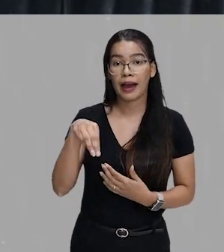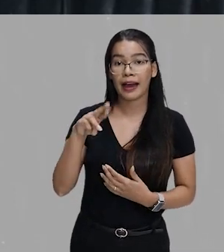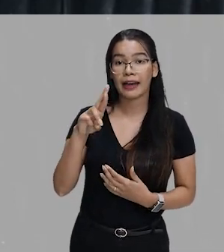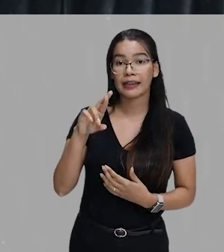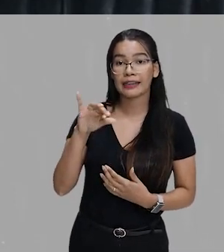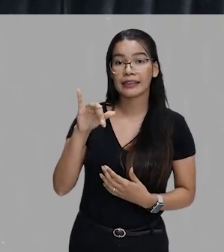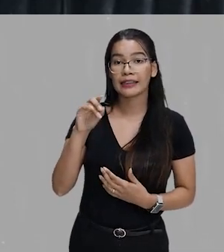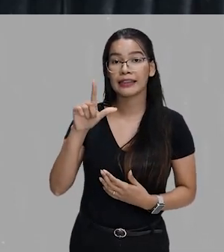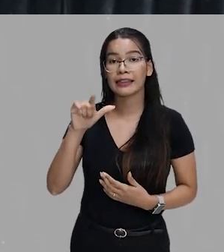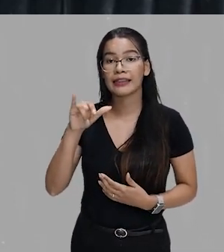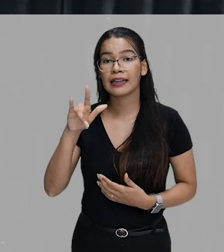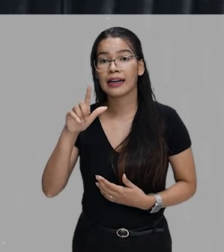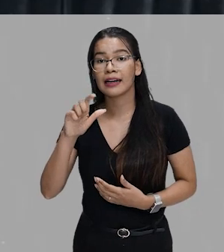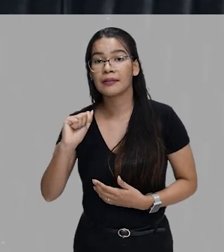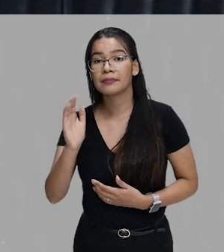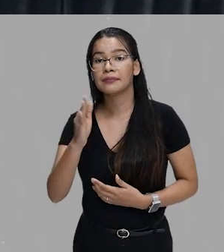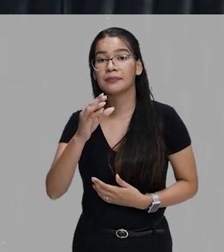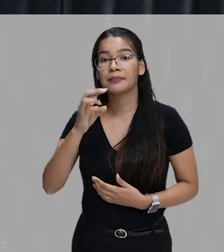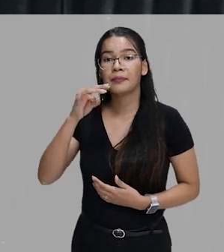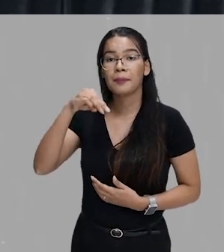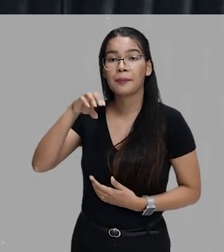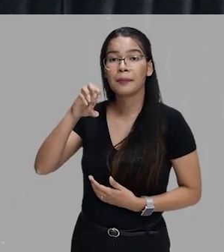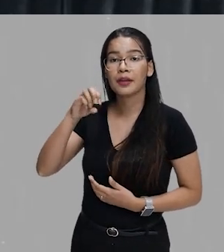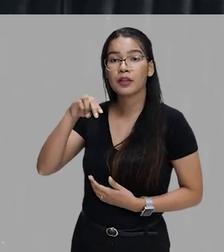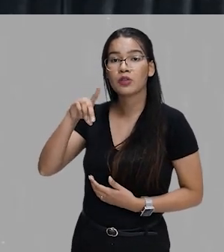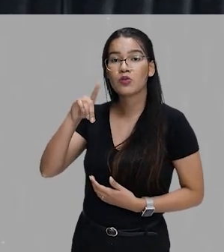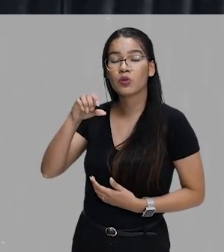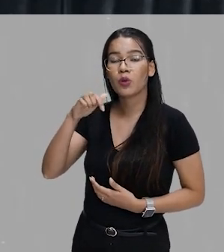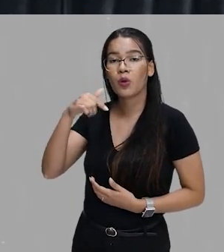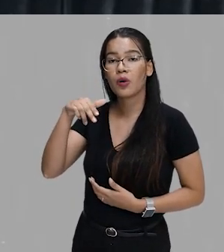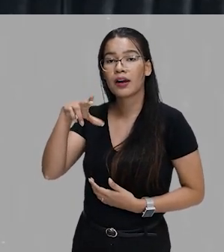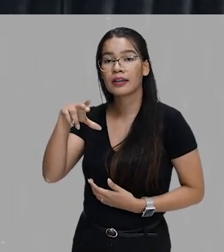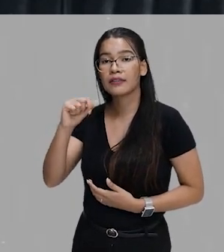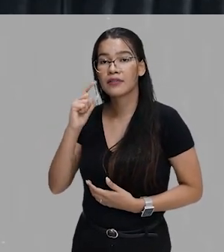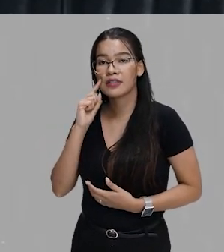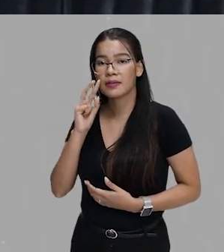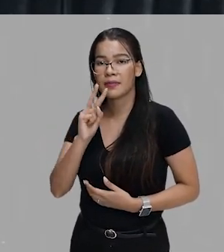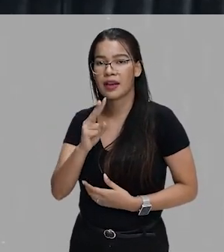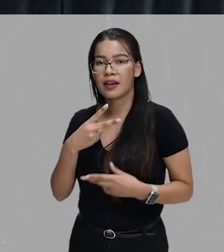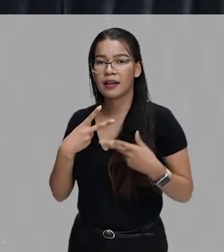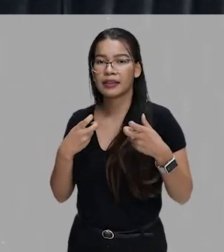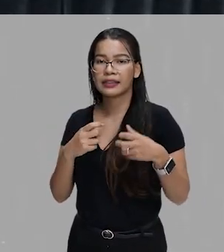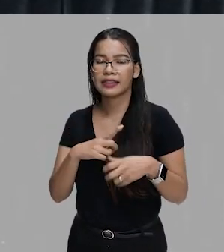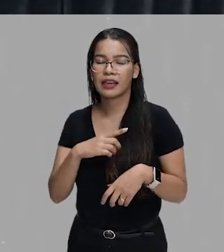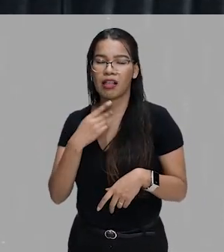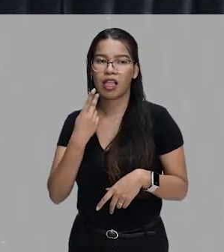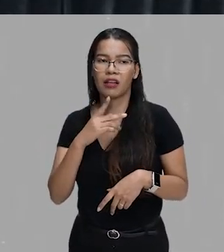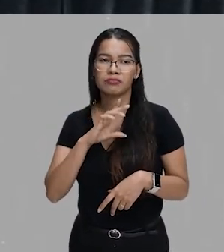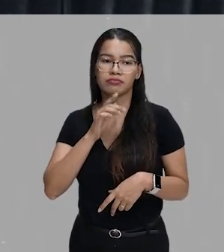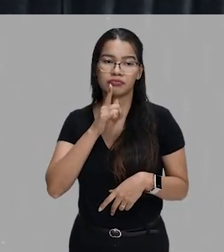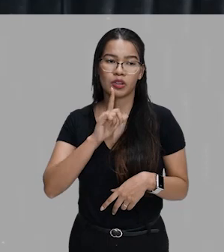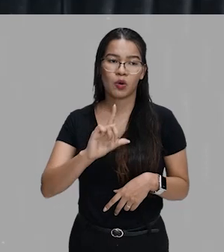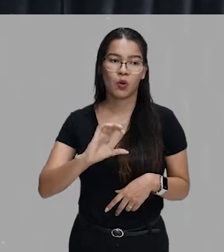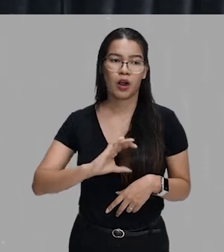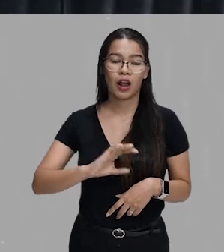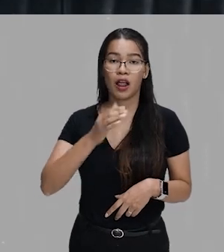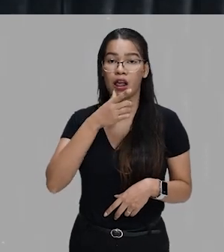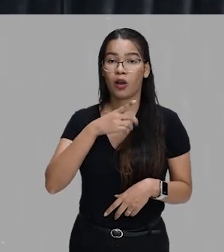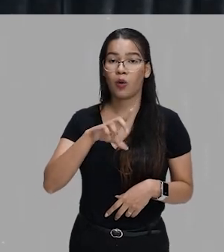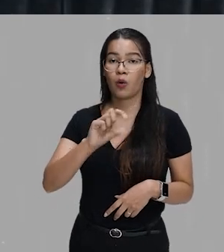aqui tem linguagem coloquial, tá? Linguagem do dia a dia, esse aí. Aí você vai adicionando